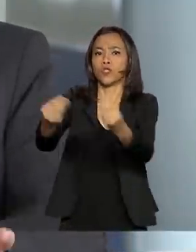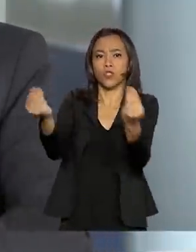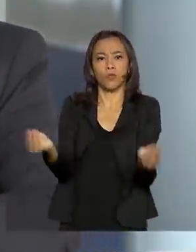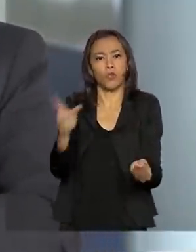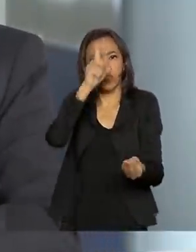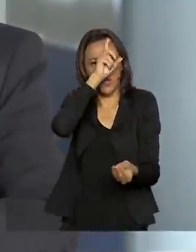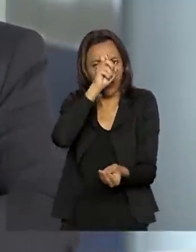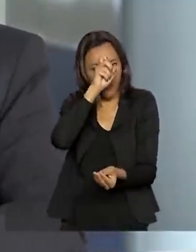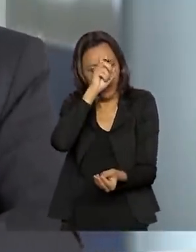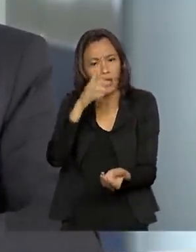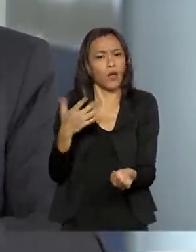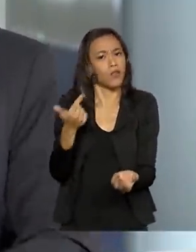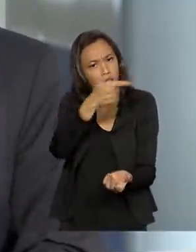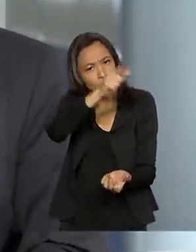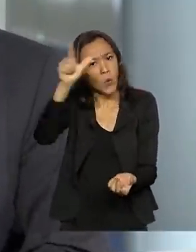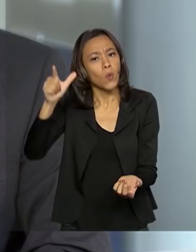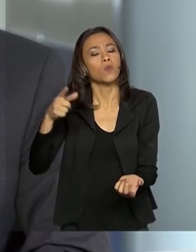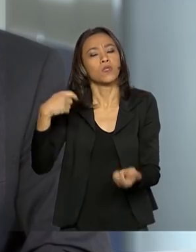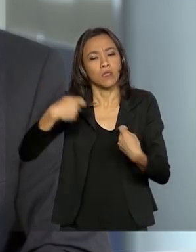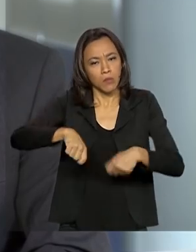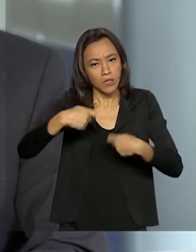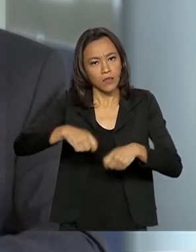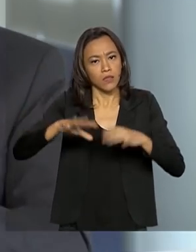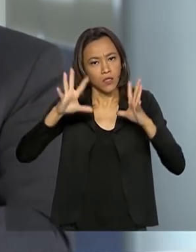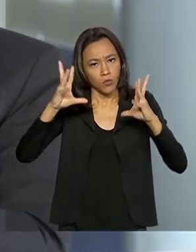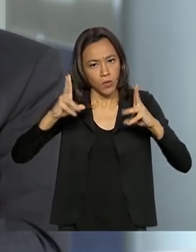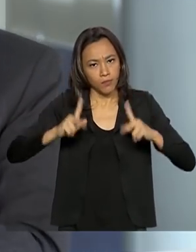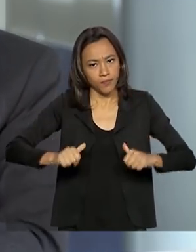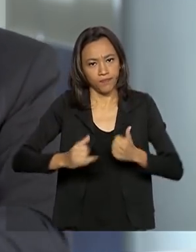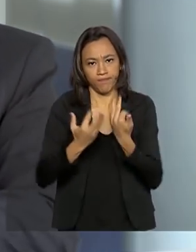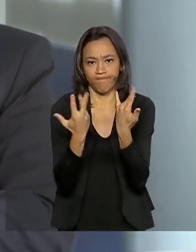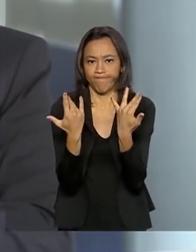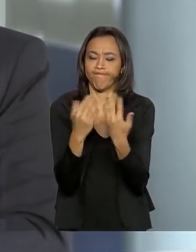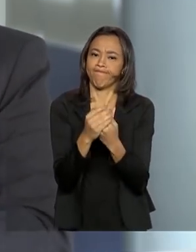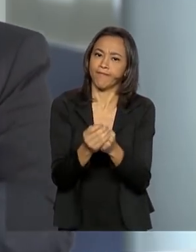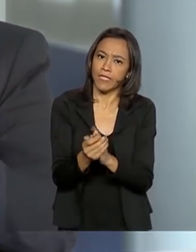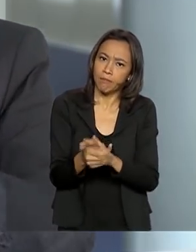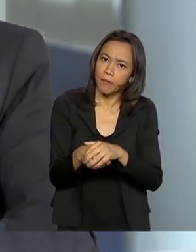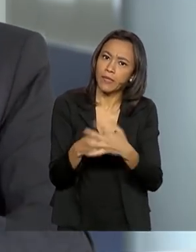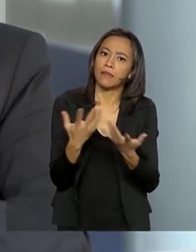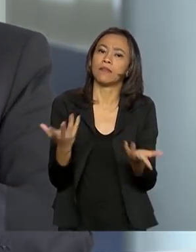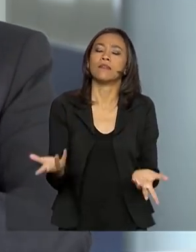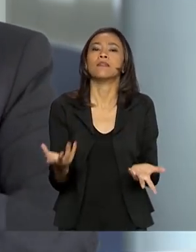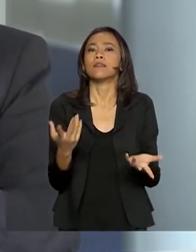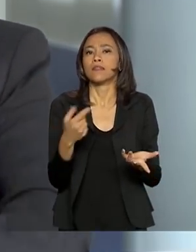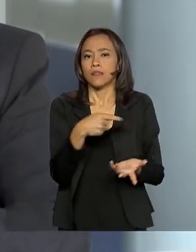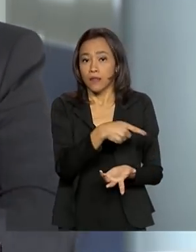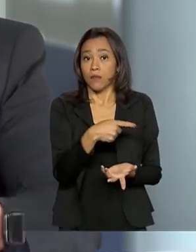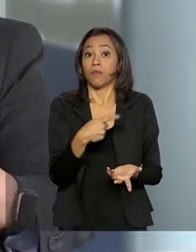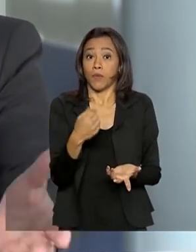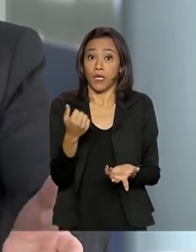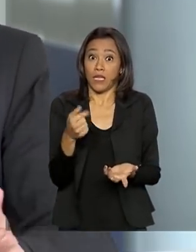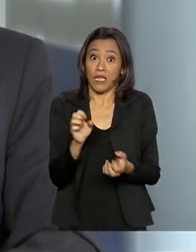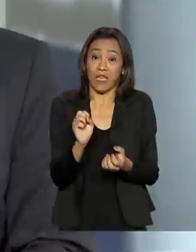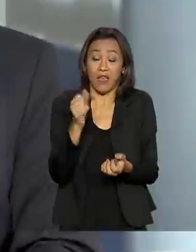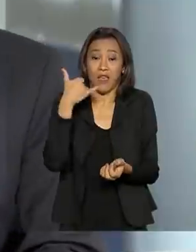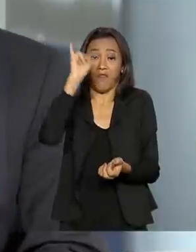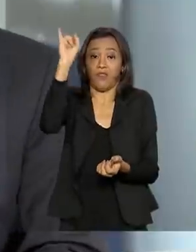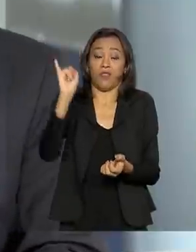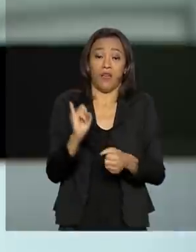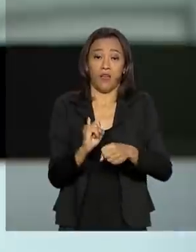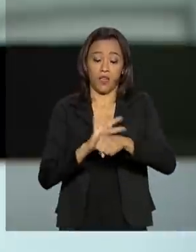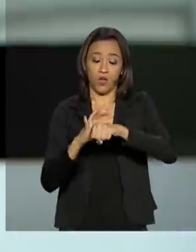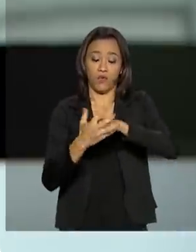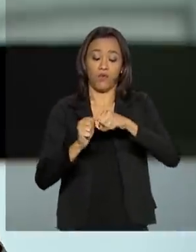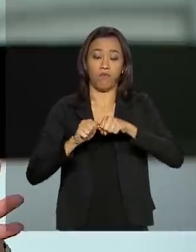outros serviços básicos que precisa de uma higienização, de uma limpeza melhor das mãos para que esse vírus não se propague.